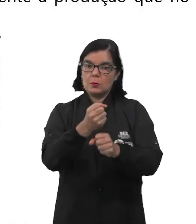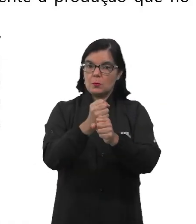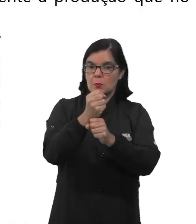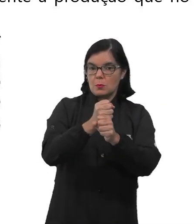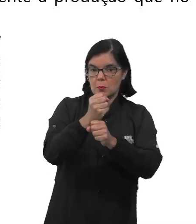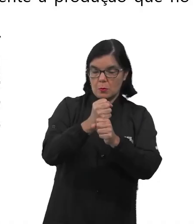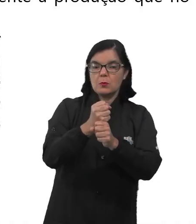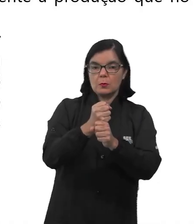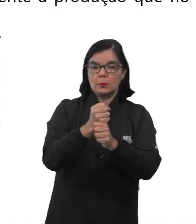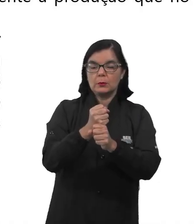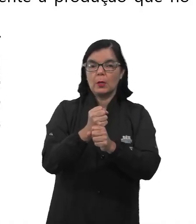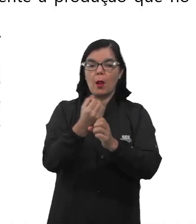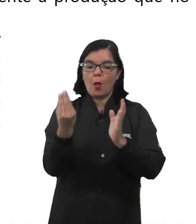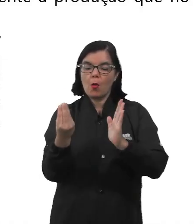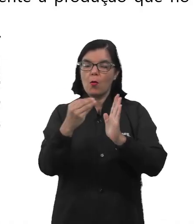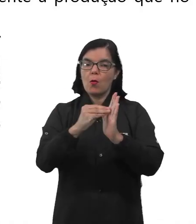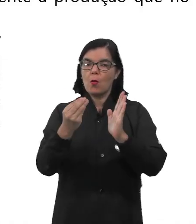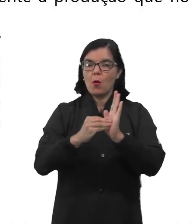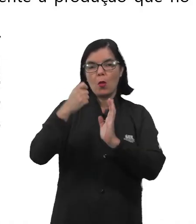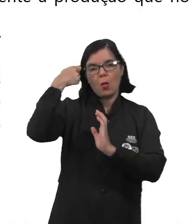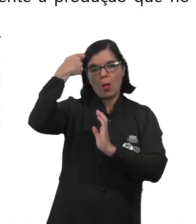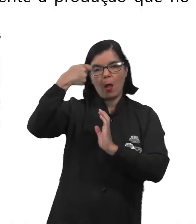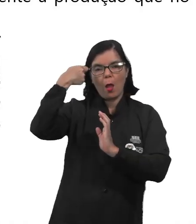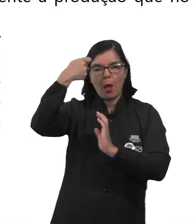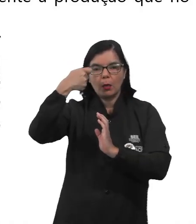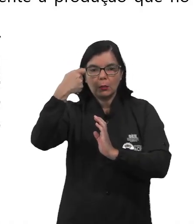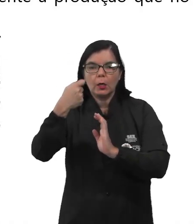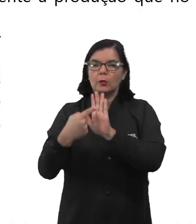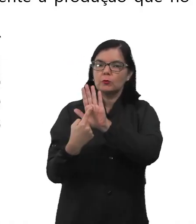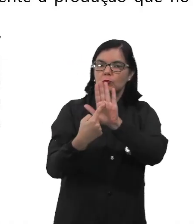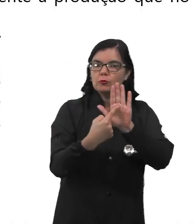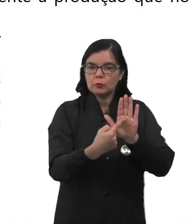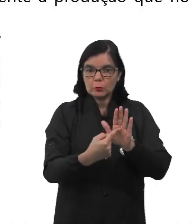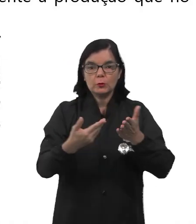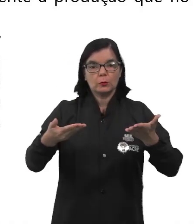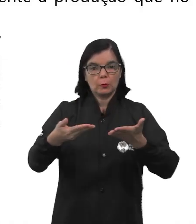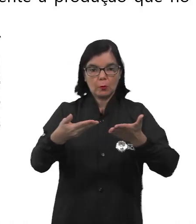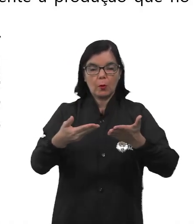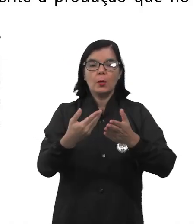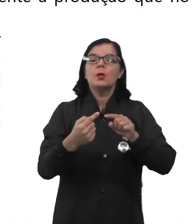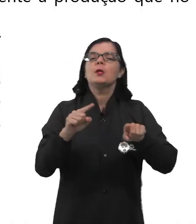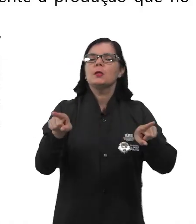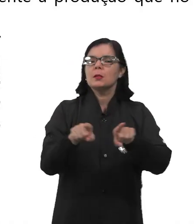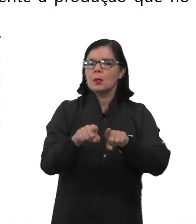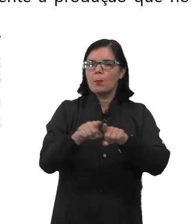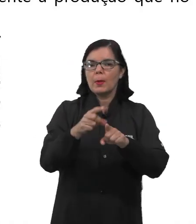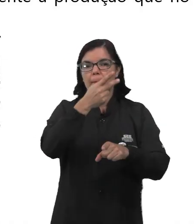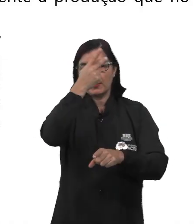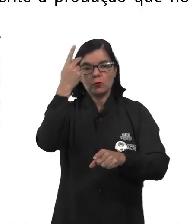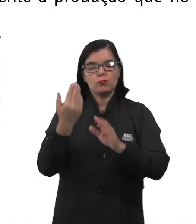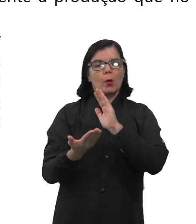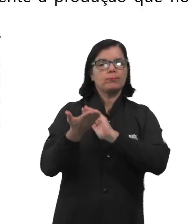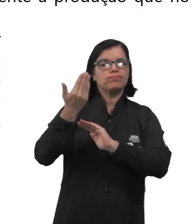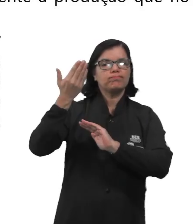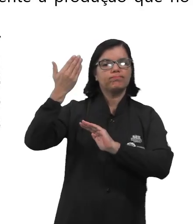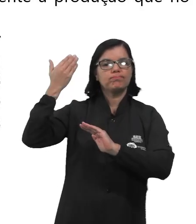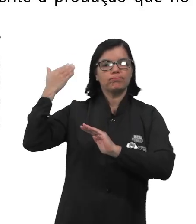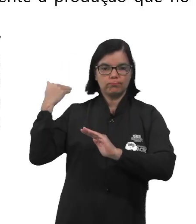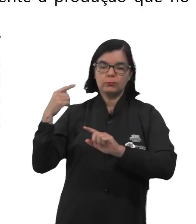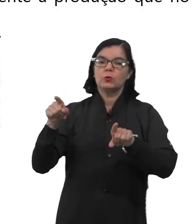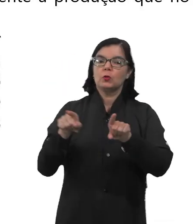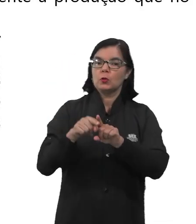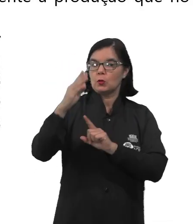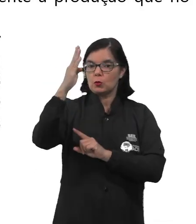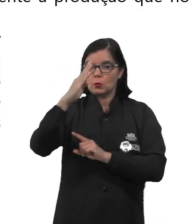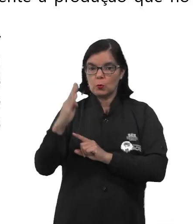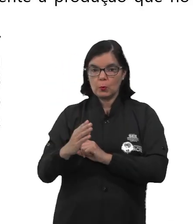Ela inclui artistas em atividade atualmente e veteranos que ficaram de fora do primeiro livro. A Arte Naif no